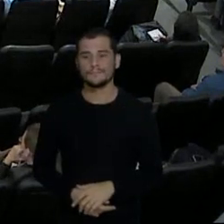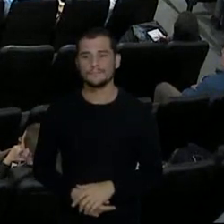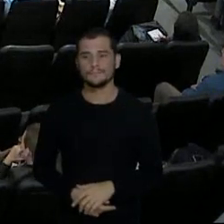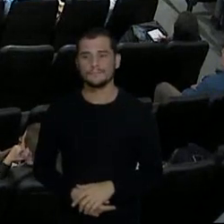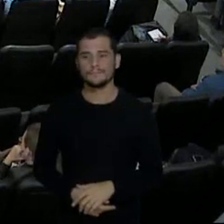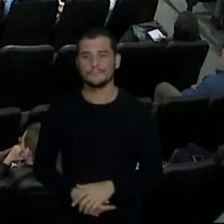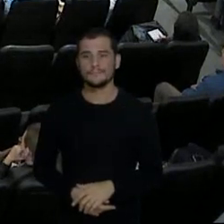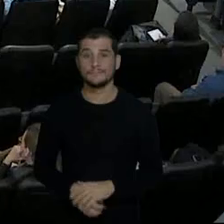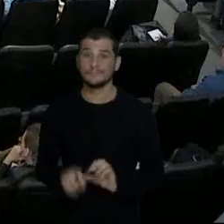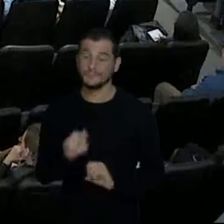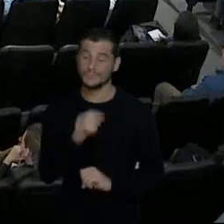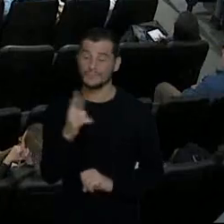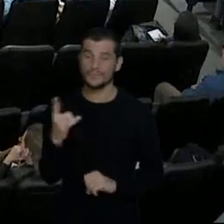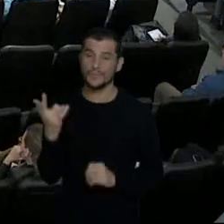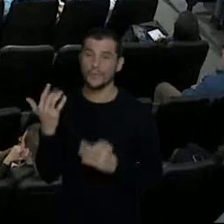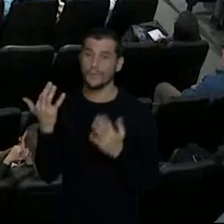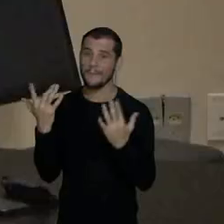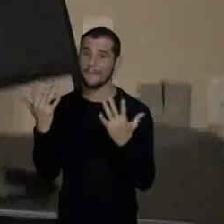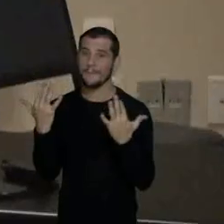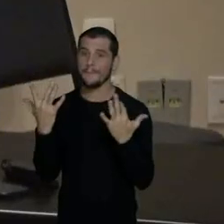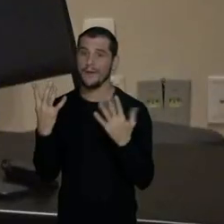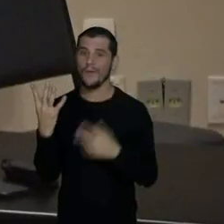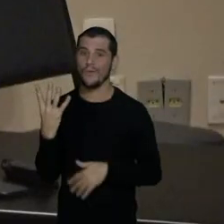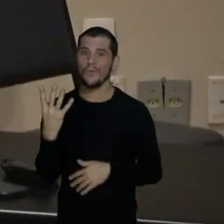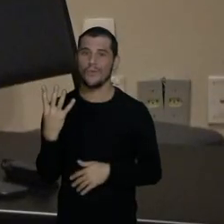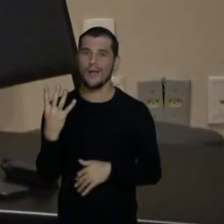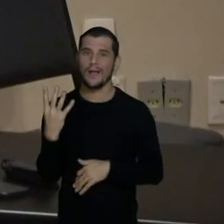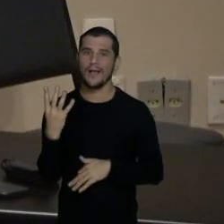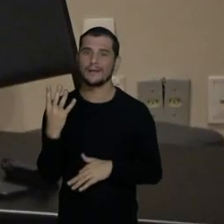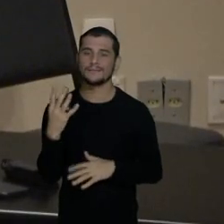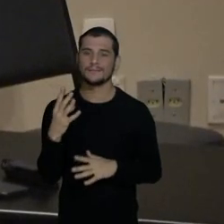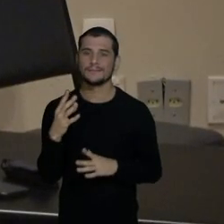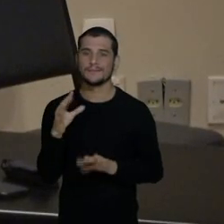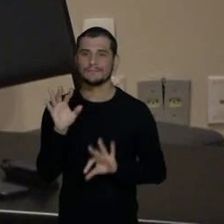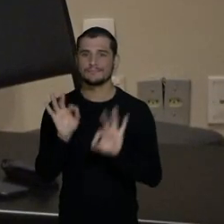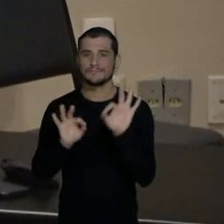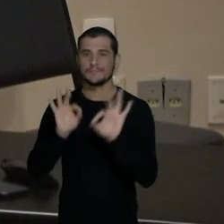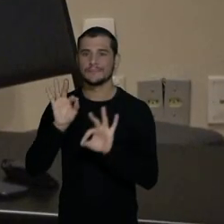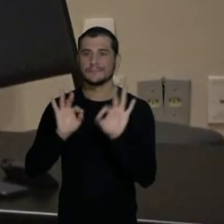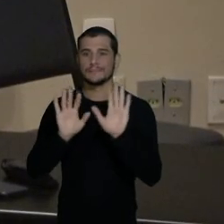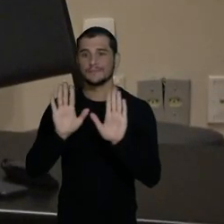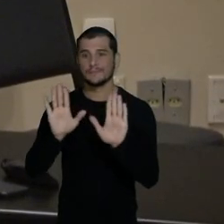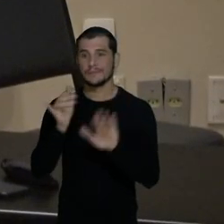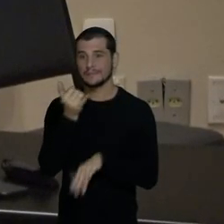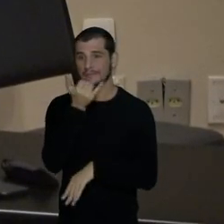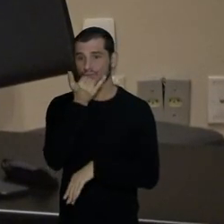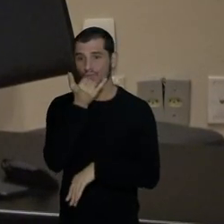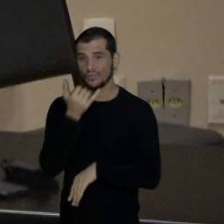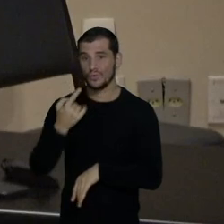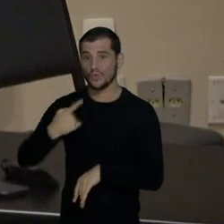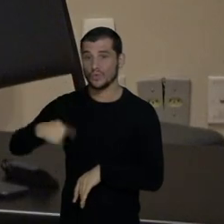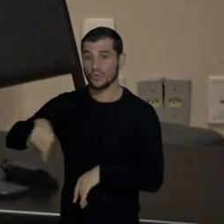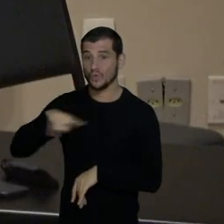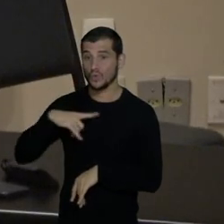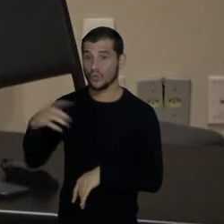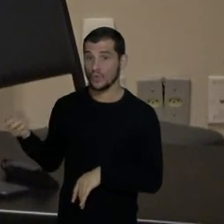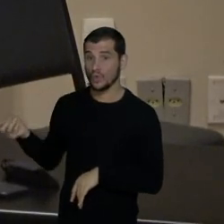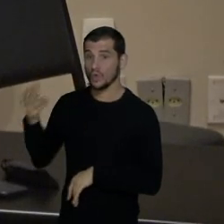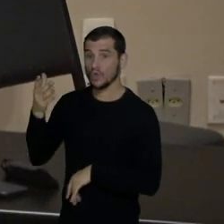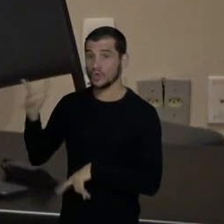mãos a gente vai pedir desculpa que a gente não conseguiu atualizar os slides mas fica aqui um